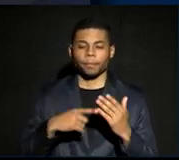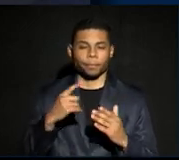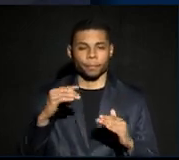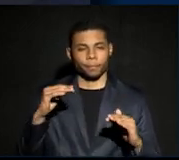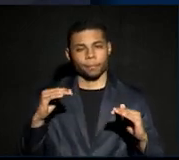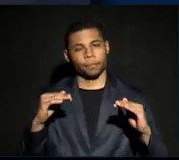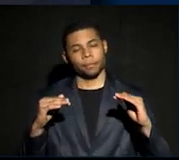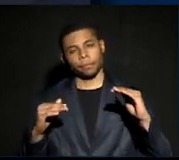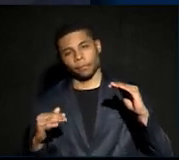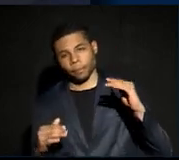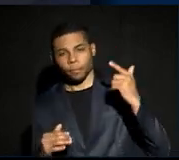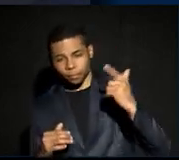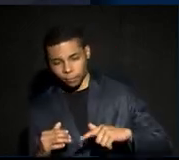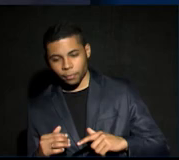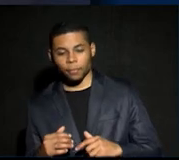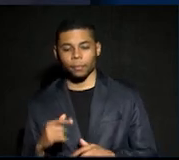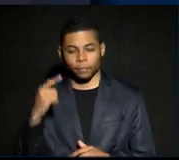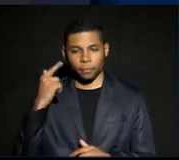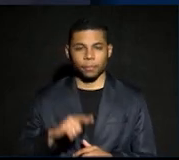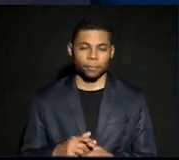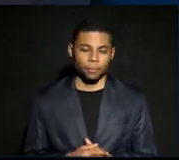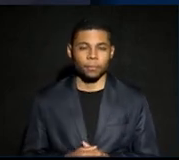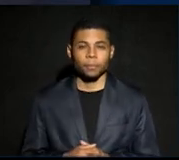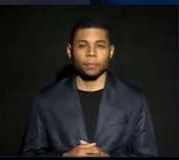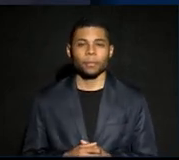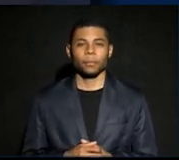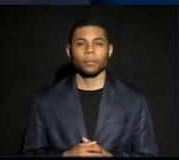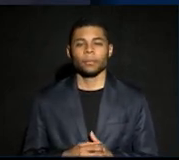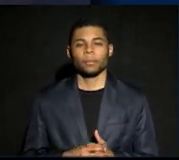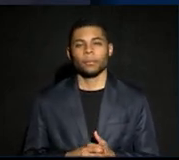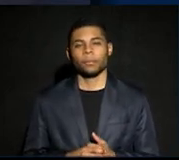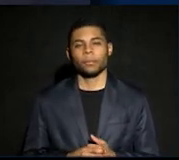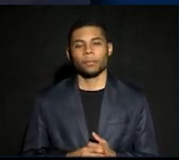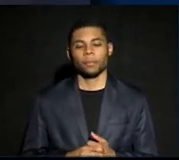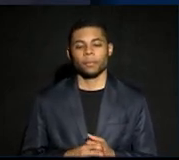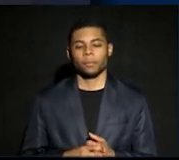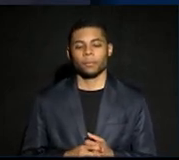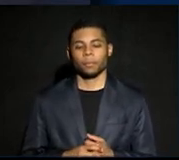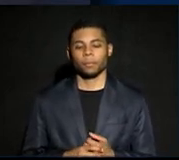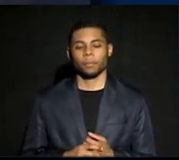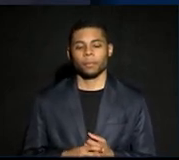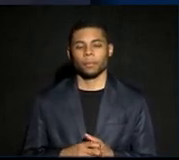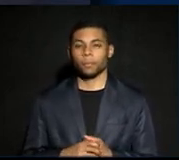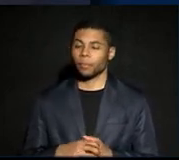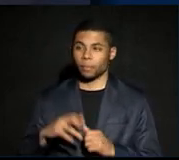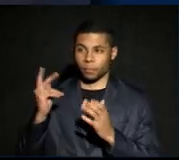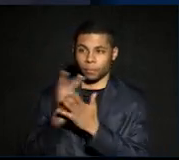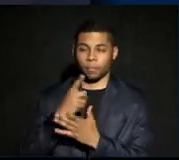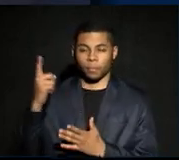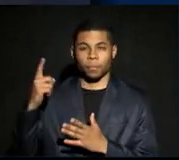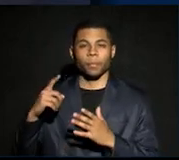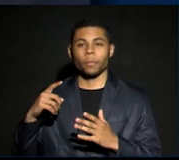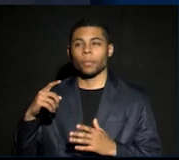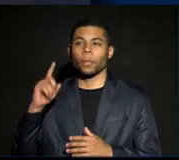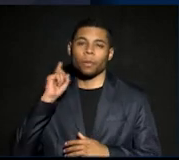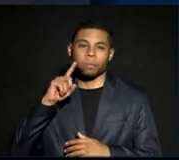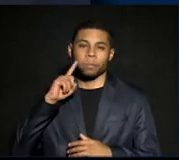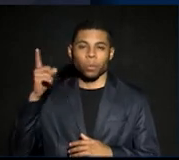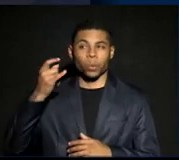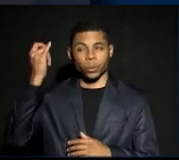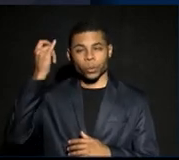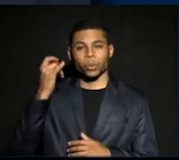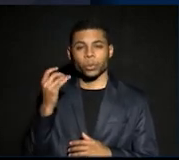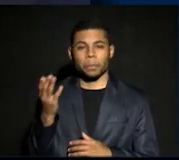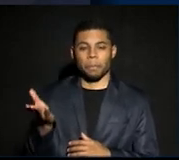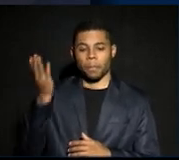reversão afetada, inclusive, por esse cenário de política monetária restritiva nos Estados Unidos, com a expectativa de um juro